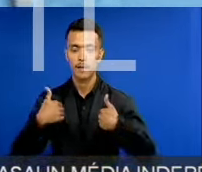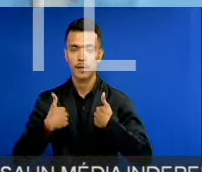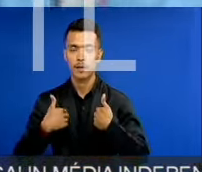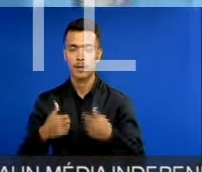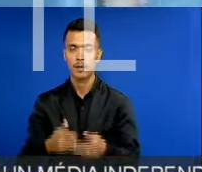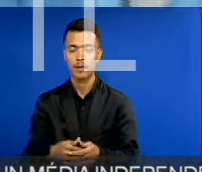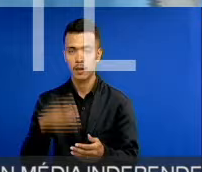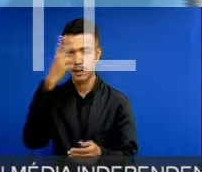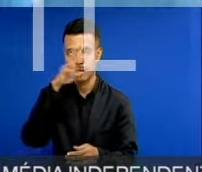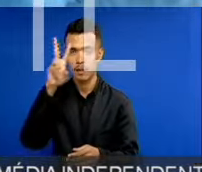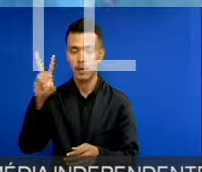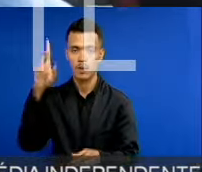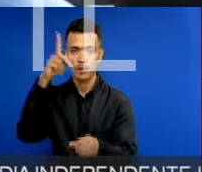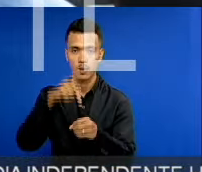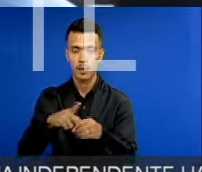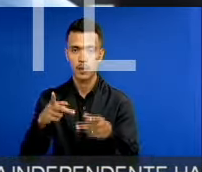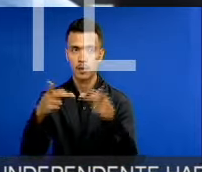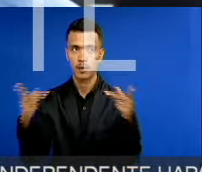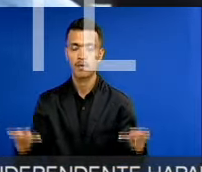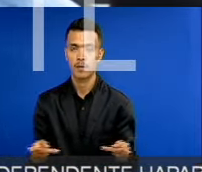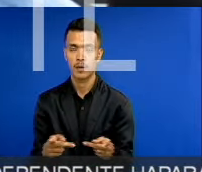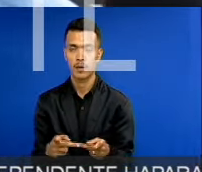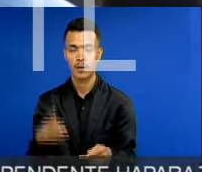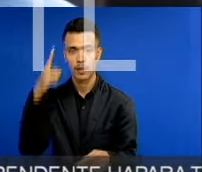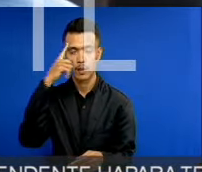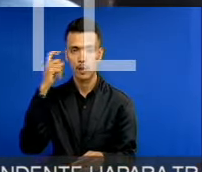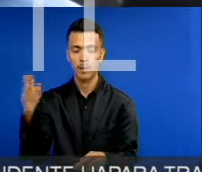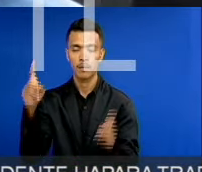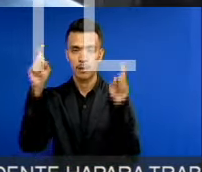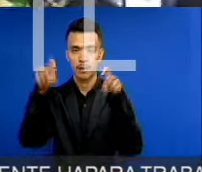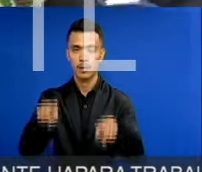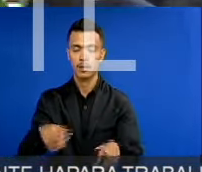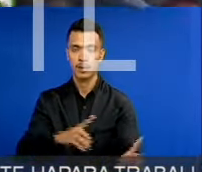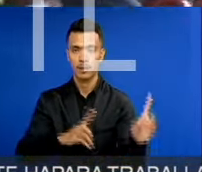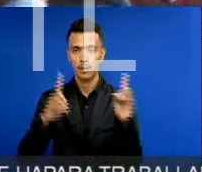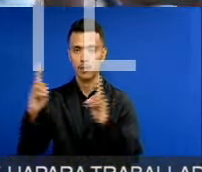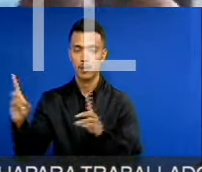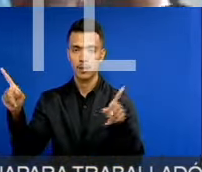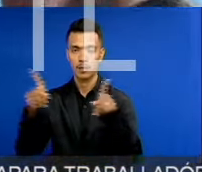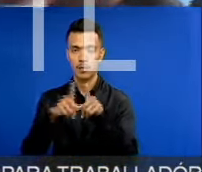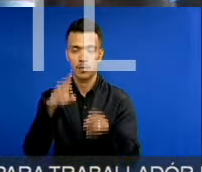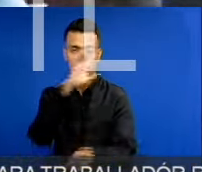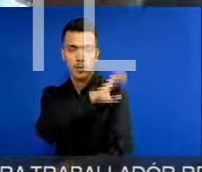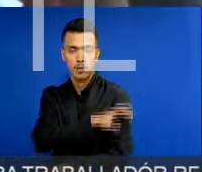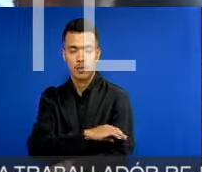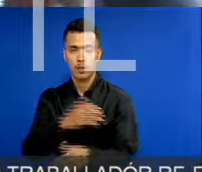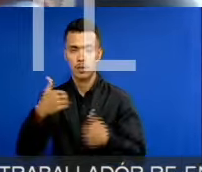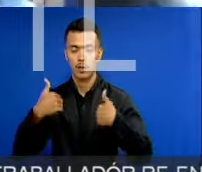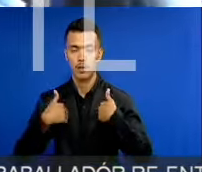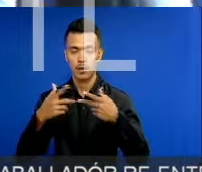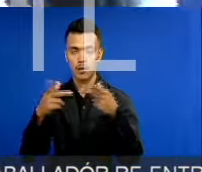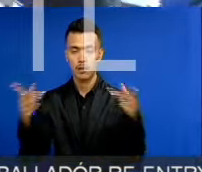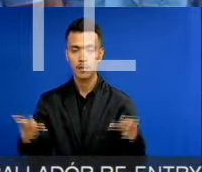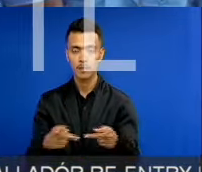alembata identifica minarai iha fatin refere, tambane precisa estabelece posto segurança iha fatin